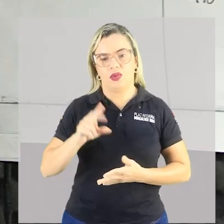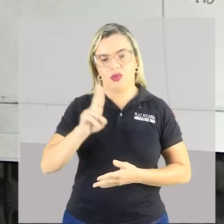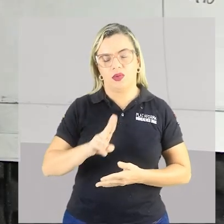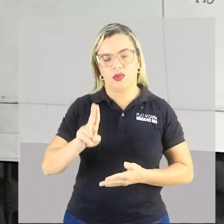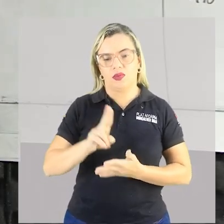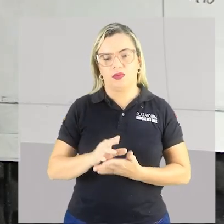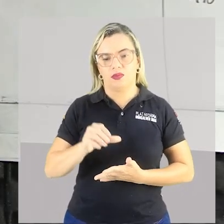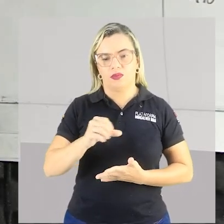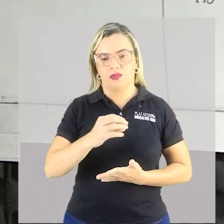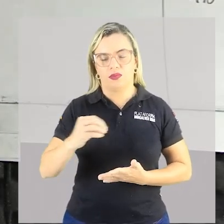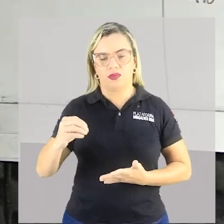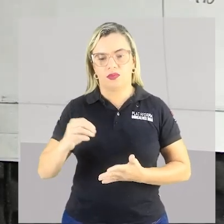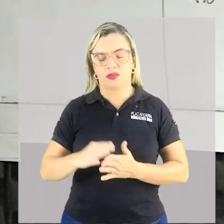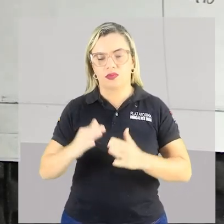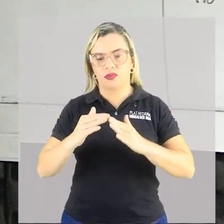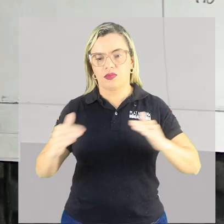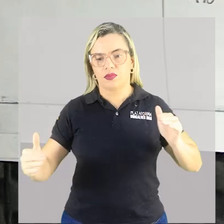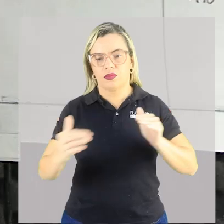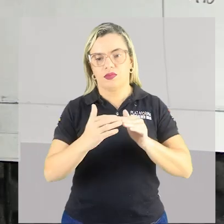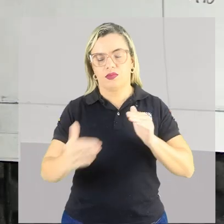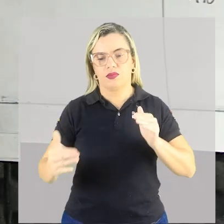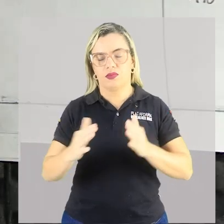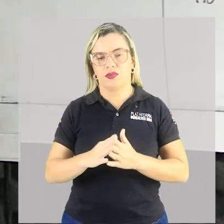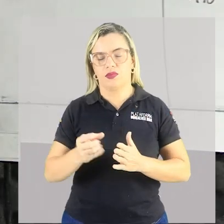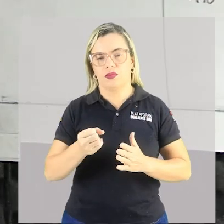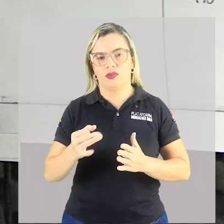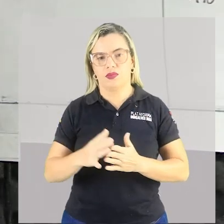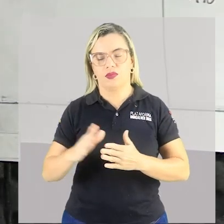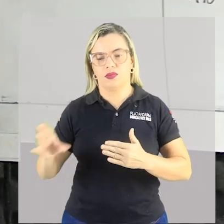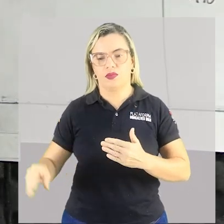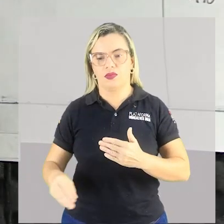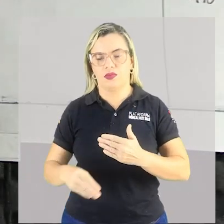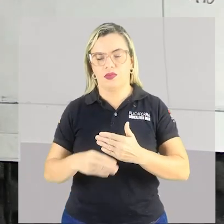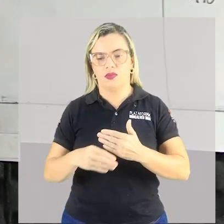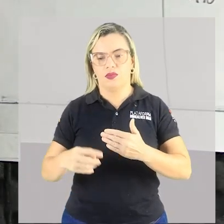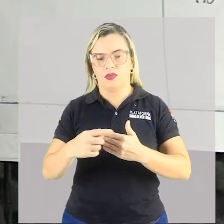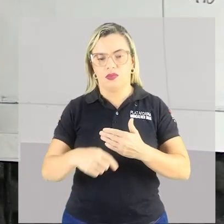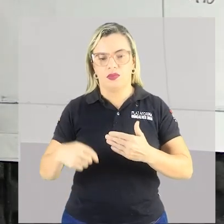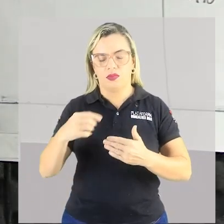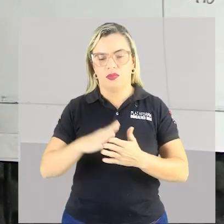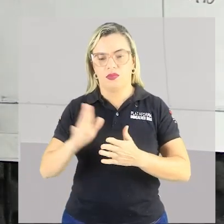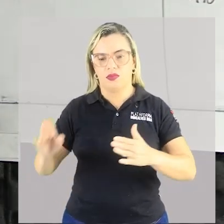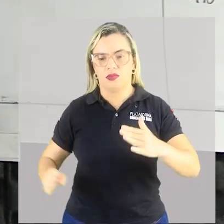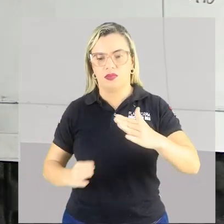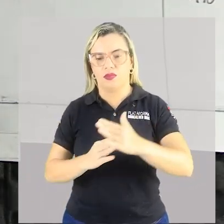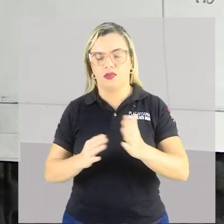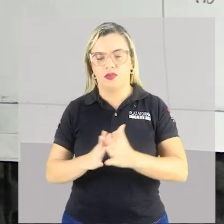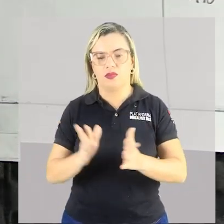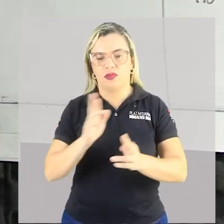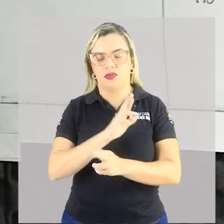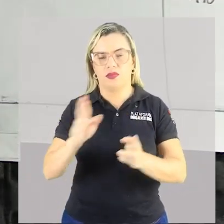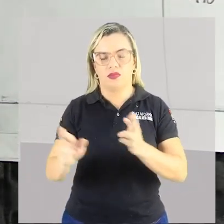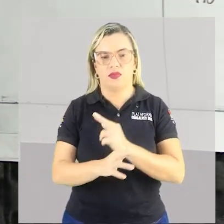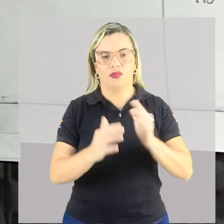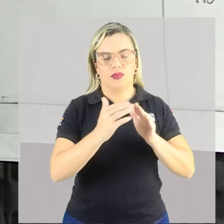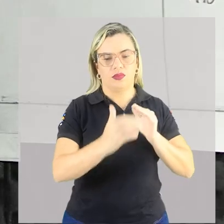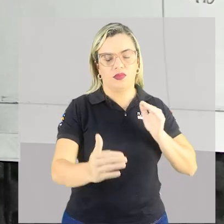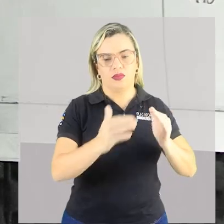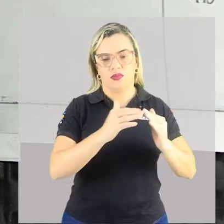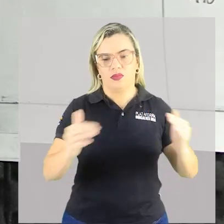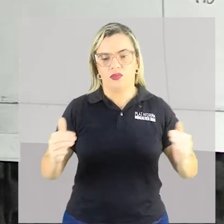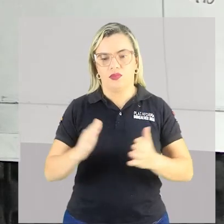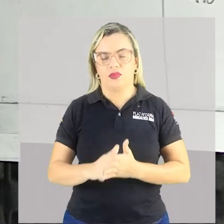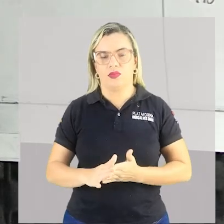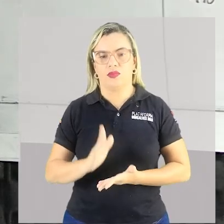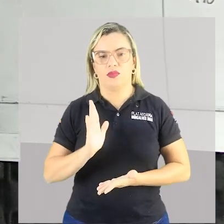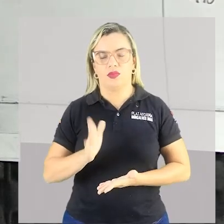telhas. Vai colocar o quê? Em tijolos, para ter a carga máxima, referente a quê? A telhas. Então, vai ficar assim, ó. Quanto é que ele